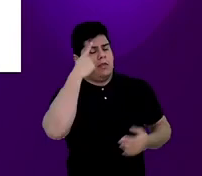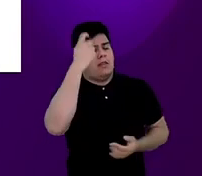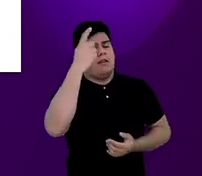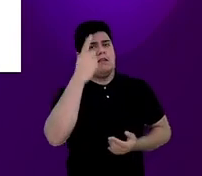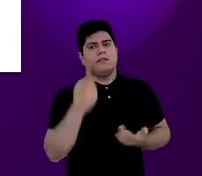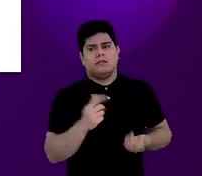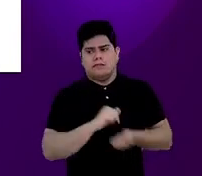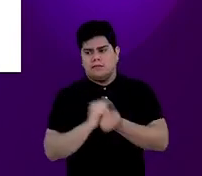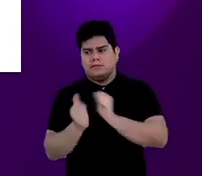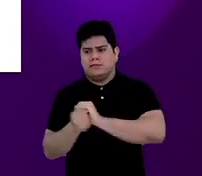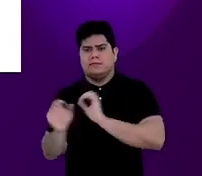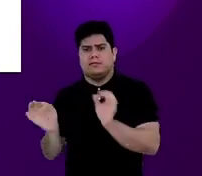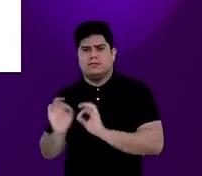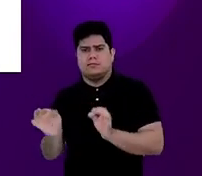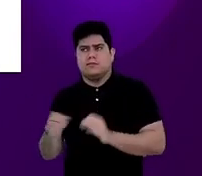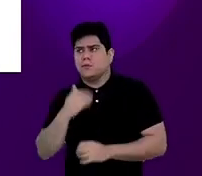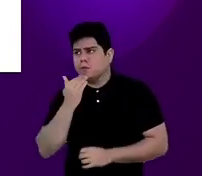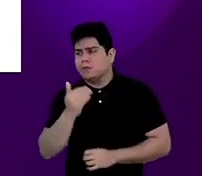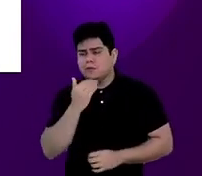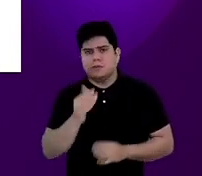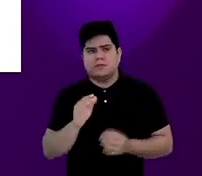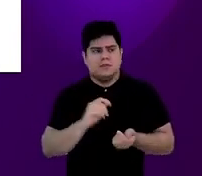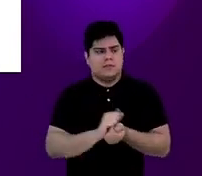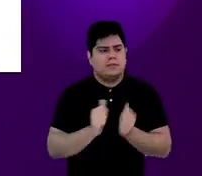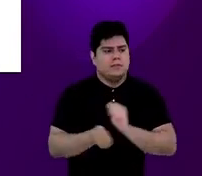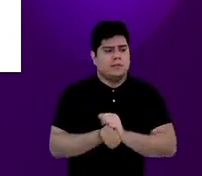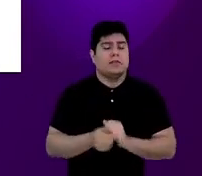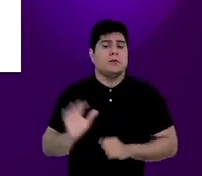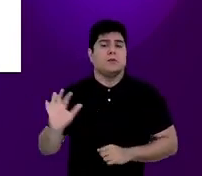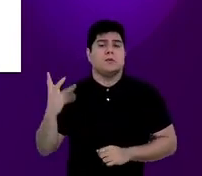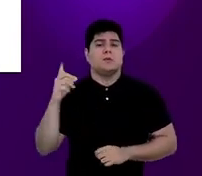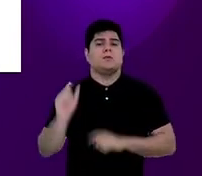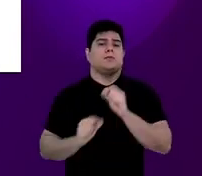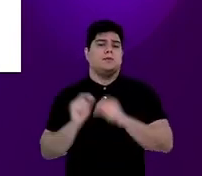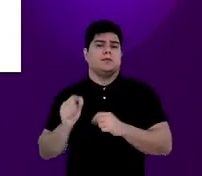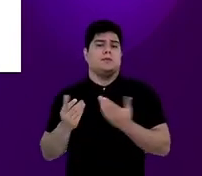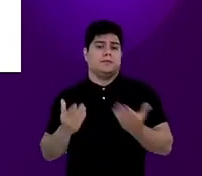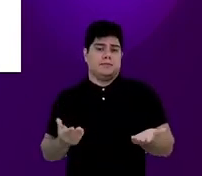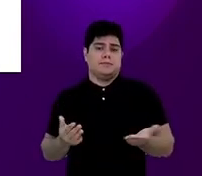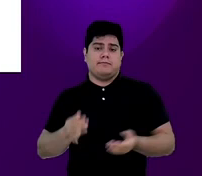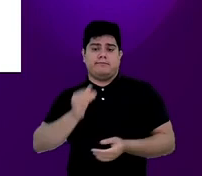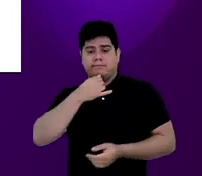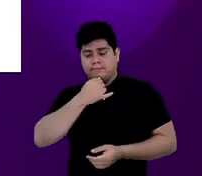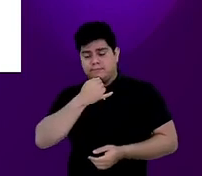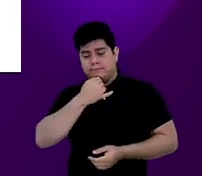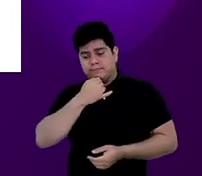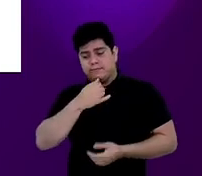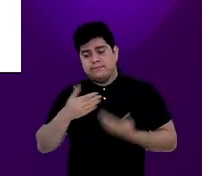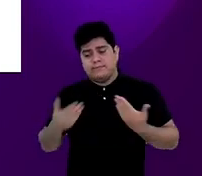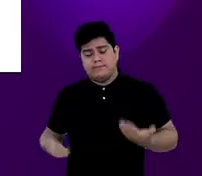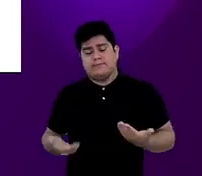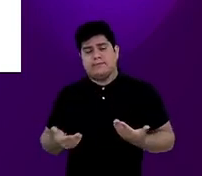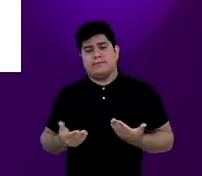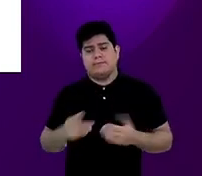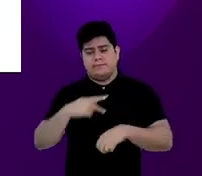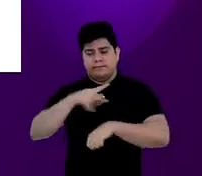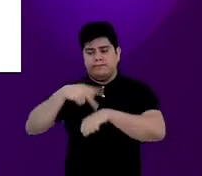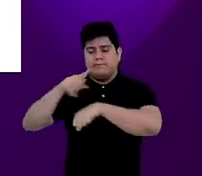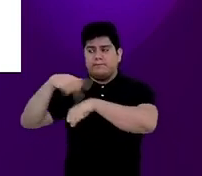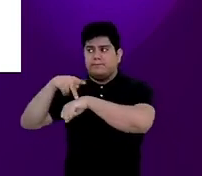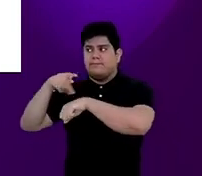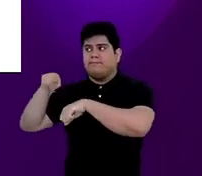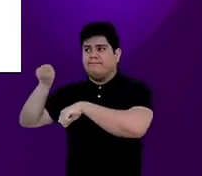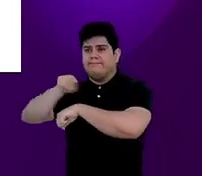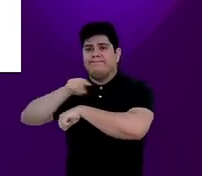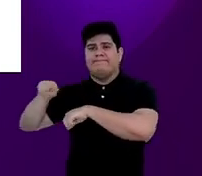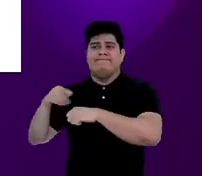ser adaptado ou não conseguir ser adaptado. E o que acontece foi exatamente isso. Infelizmente, nos países em desenvolvimento